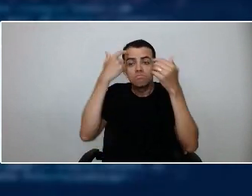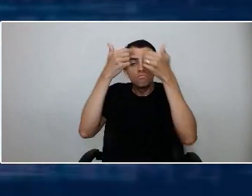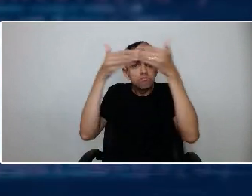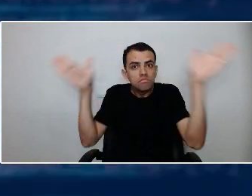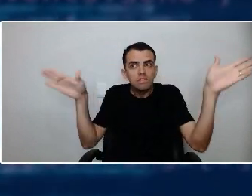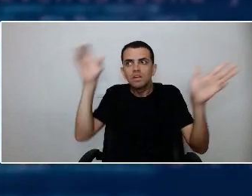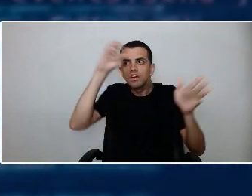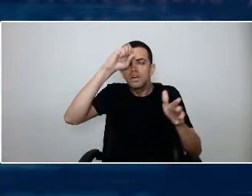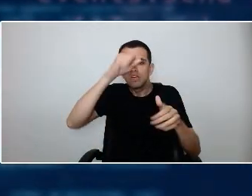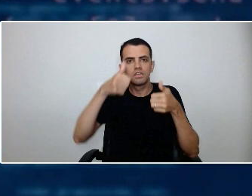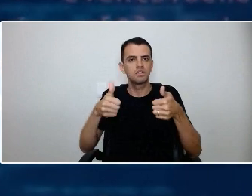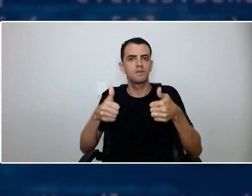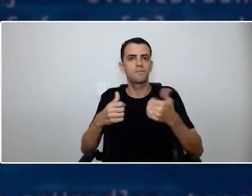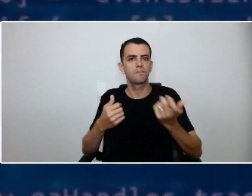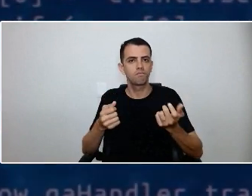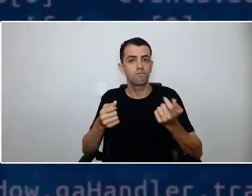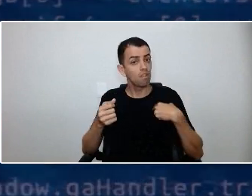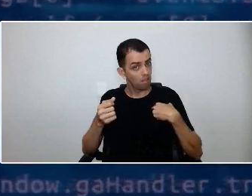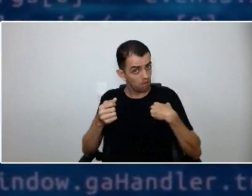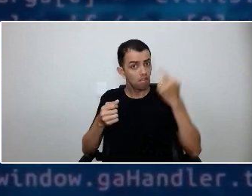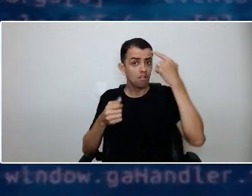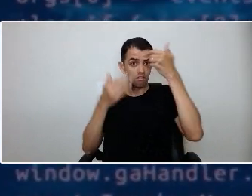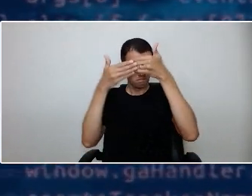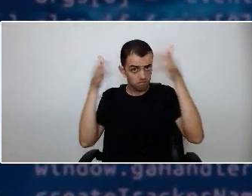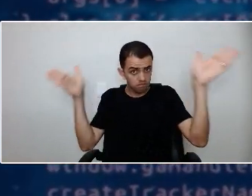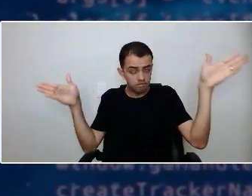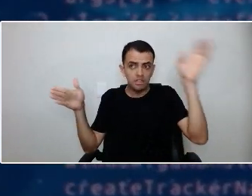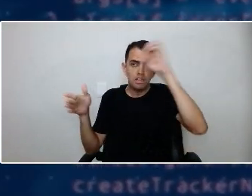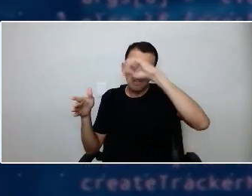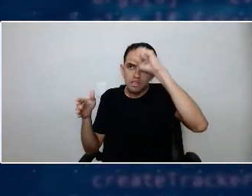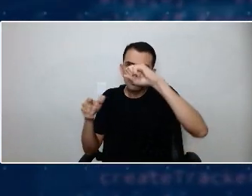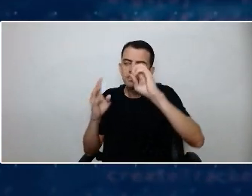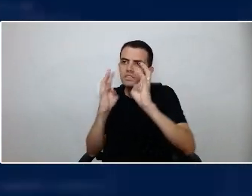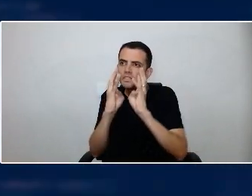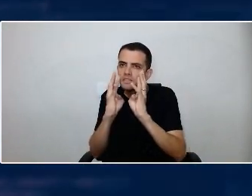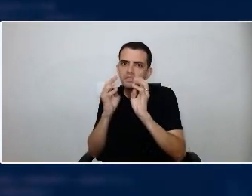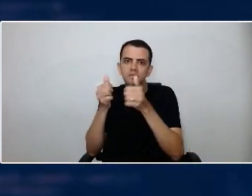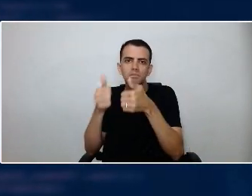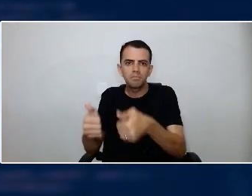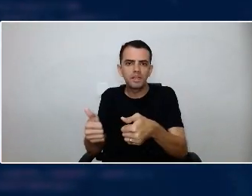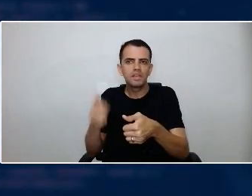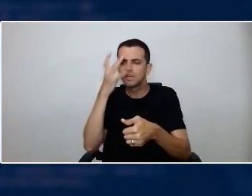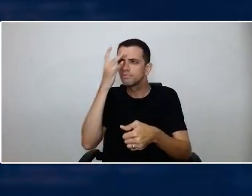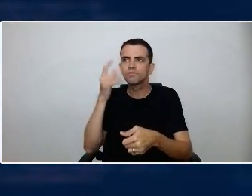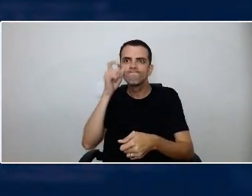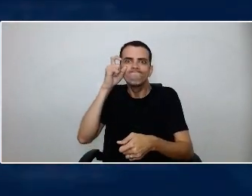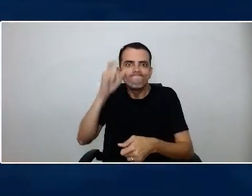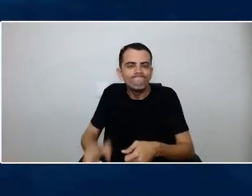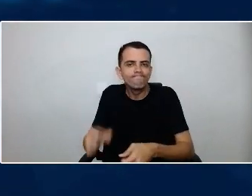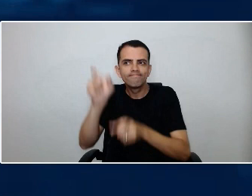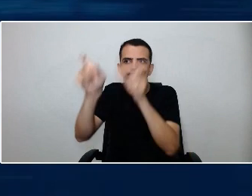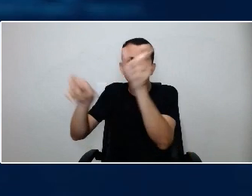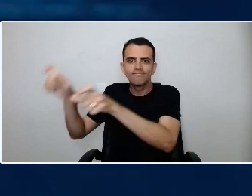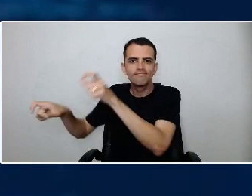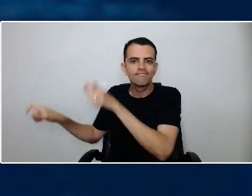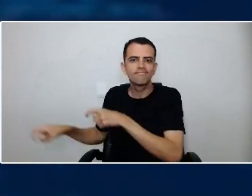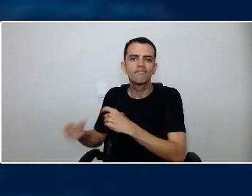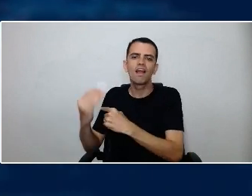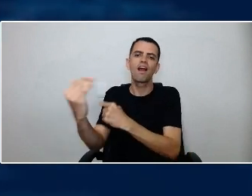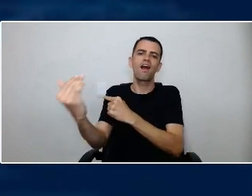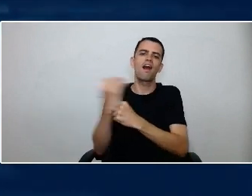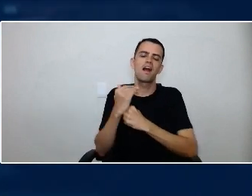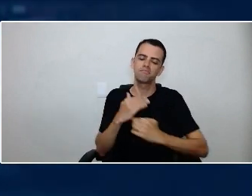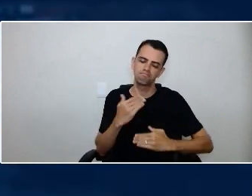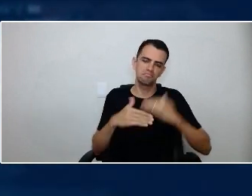ouvir e aprender eh bastante nesses eventos e com pessoas muito interessantes Eu consegui passar por esse meu desafio